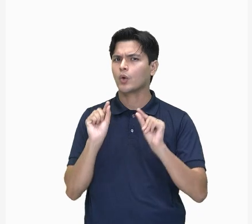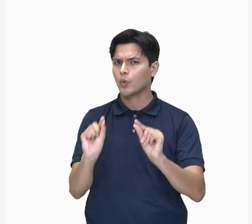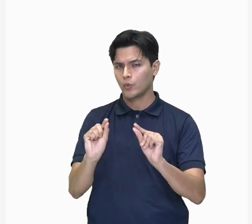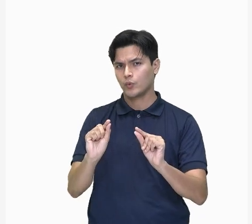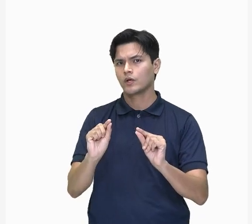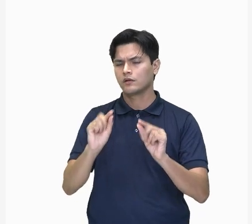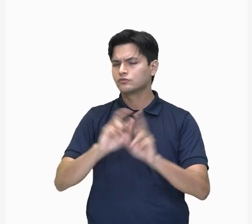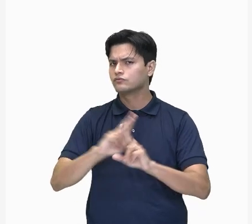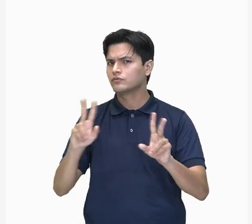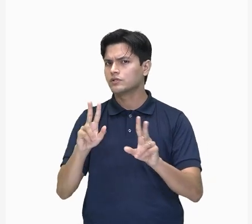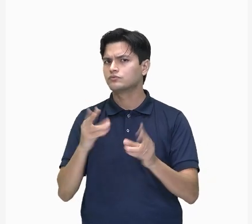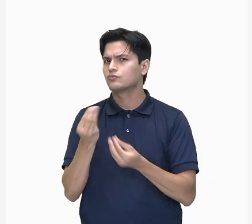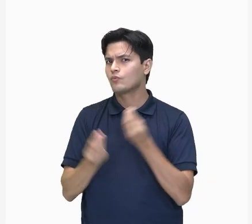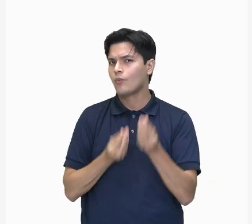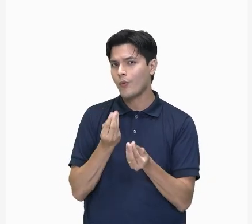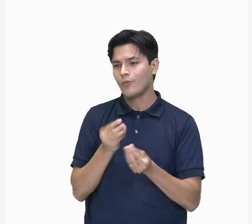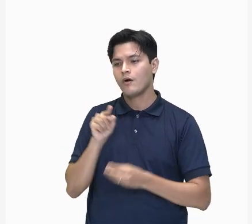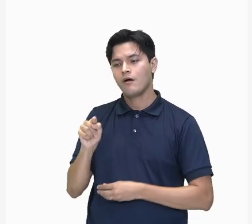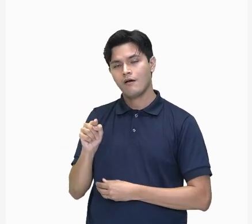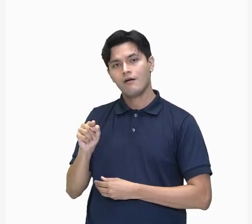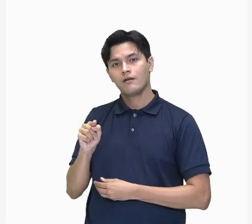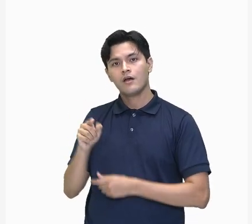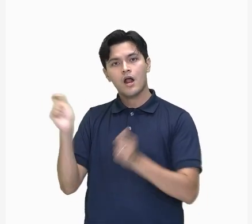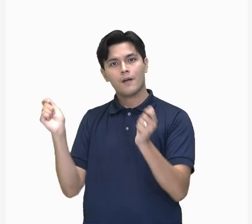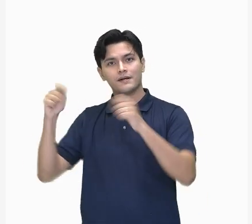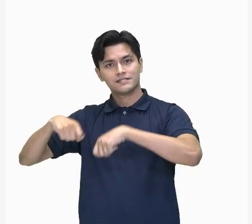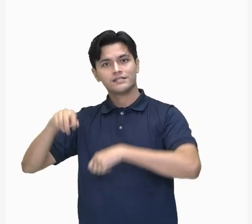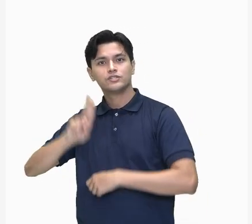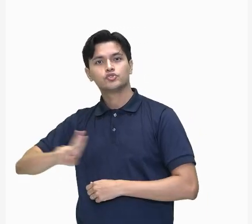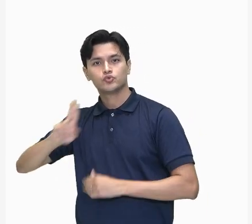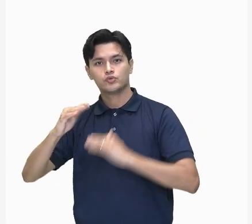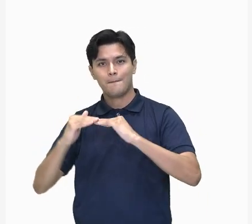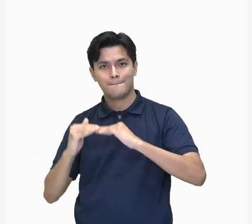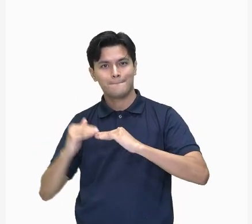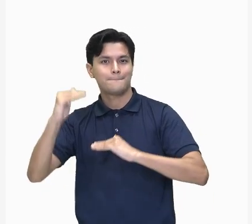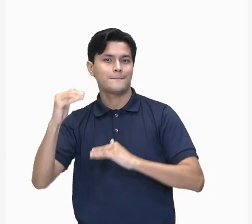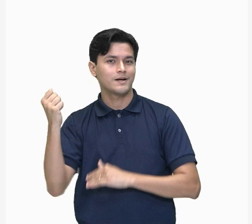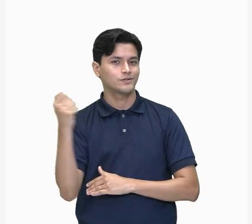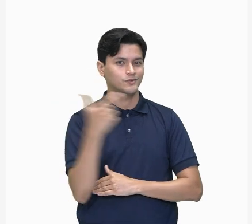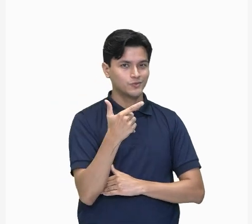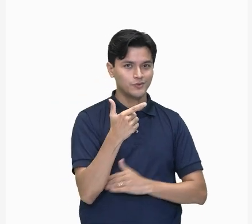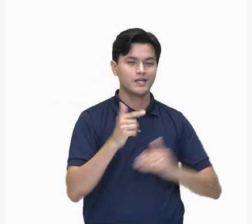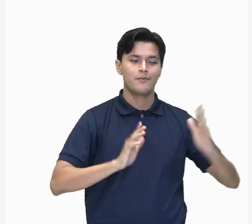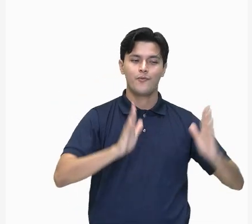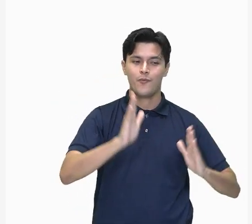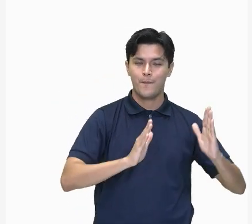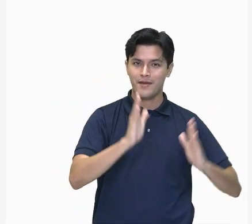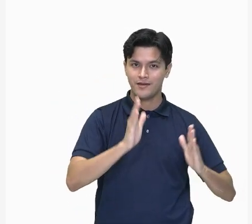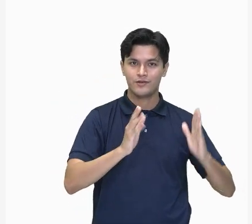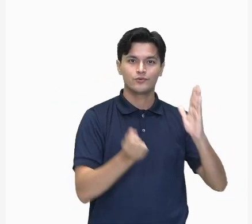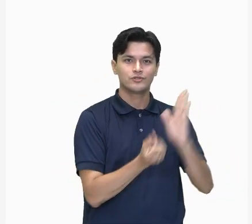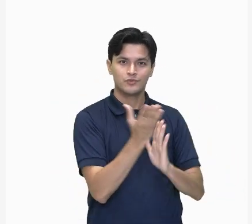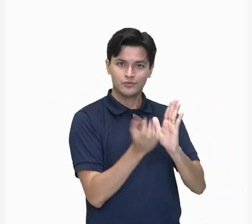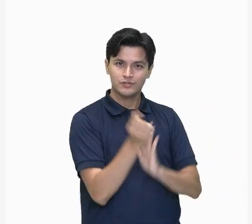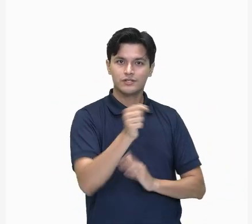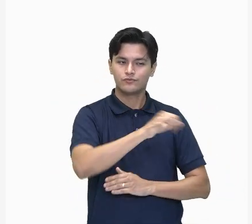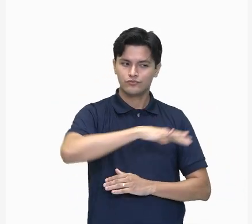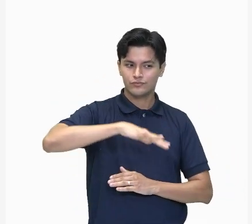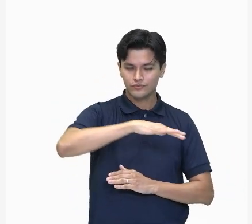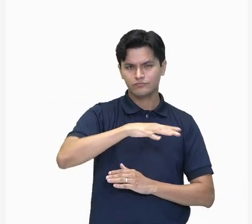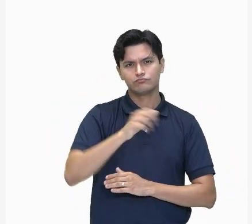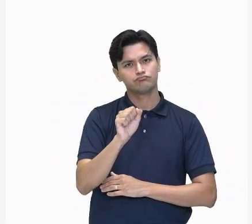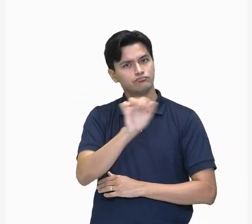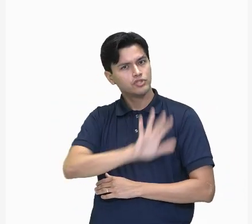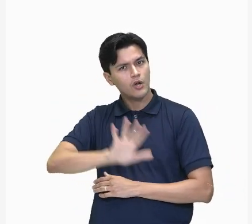é superior à taxa de reposição no ambiente, que normalmente leva milhões de anos e ocorre